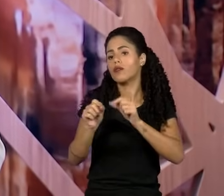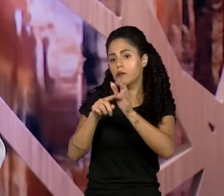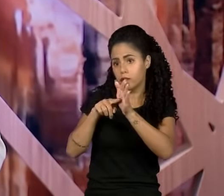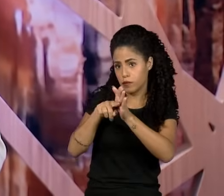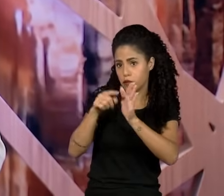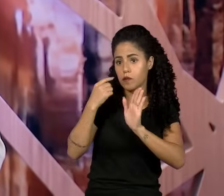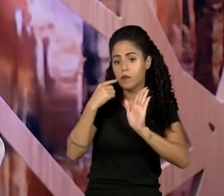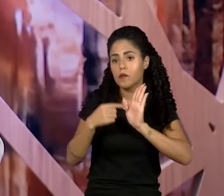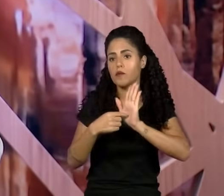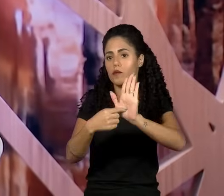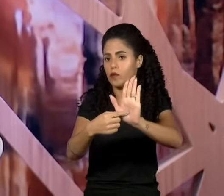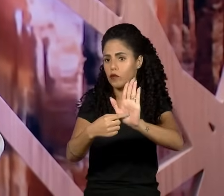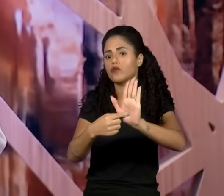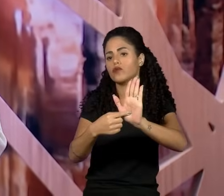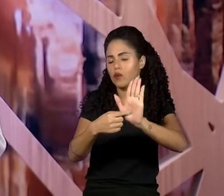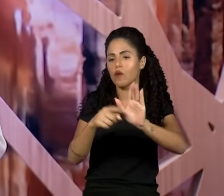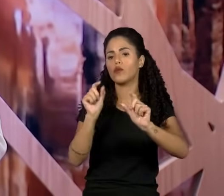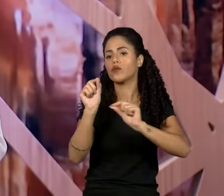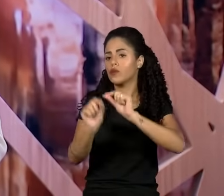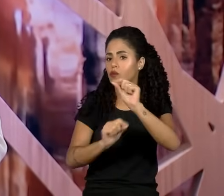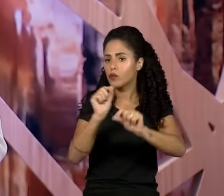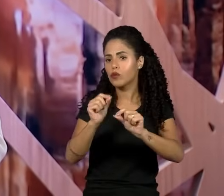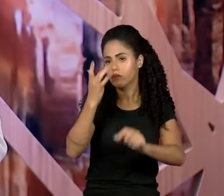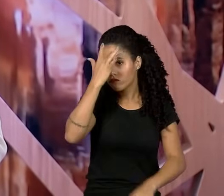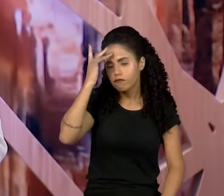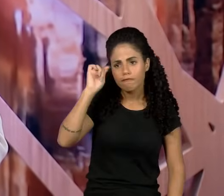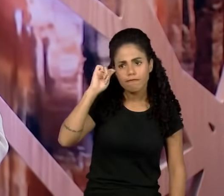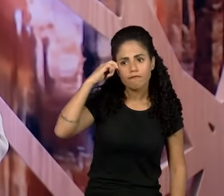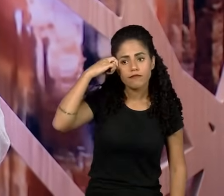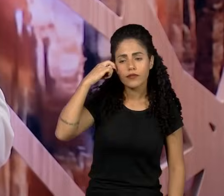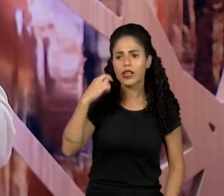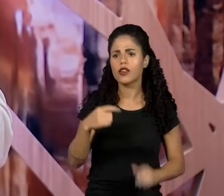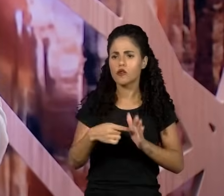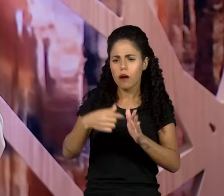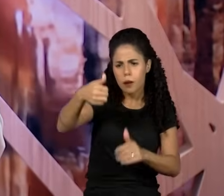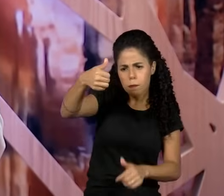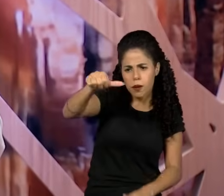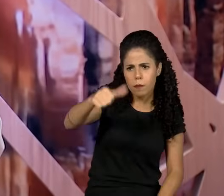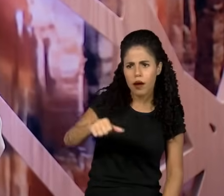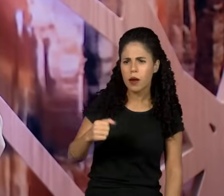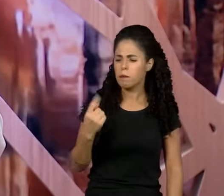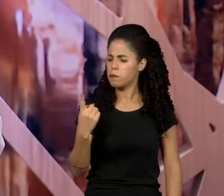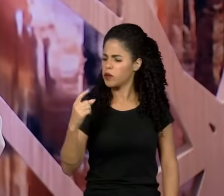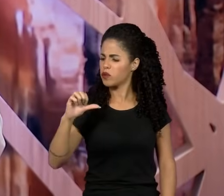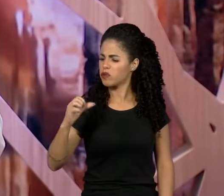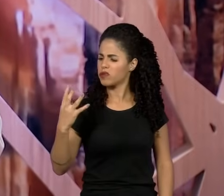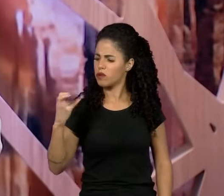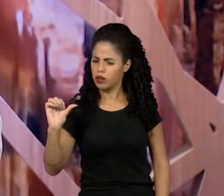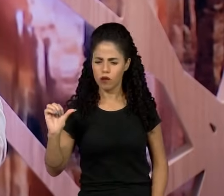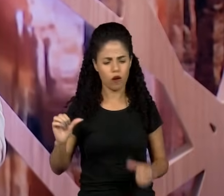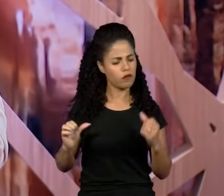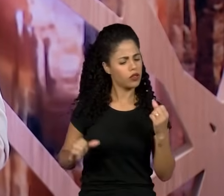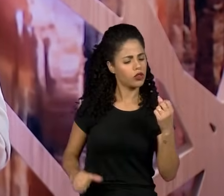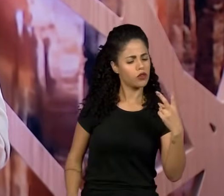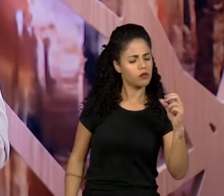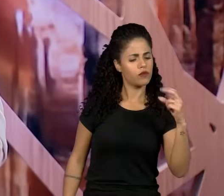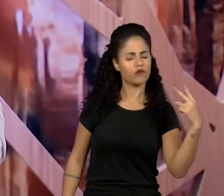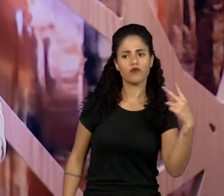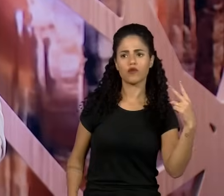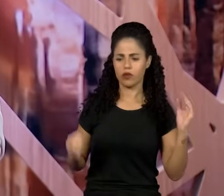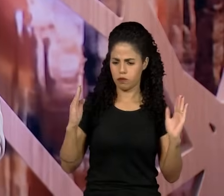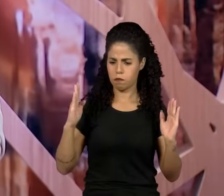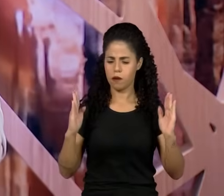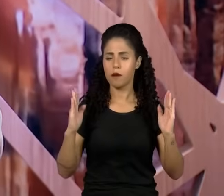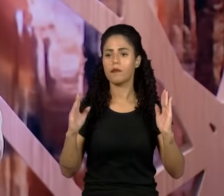pesquisa chamada Cinemateca Negra, que ela faz uma análise entre os anos 49 e 2022 sobre a produção